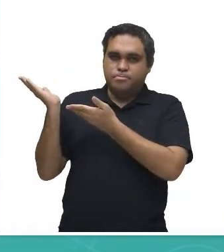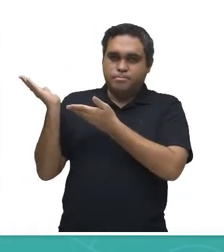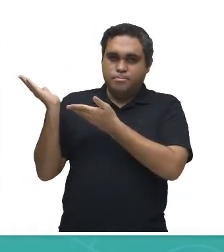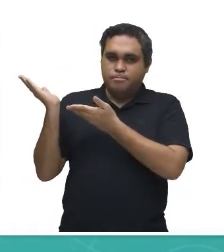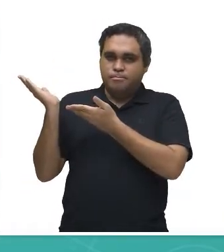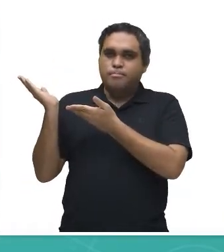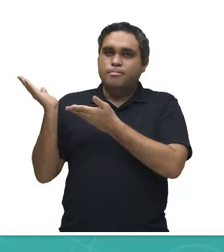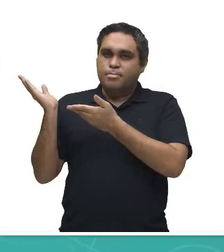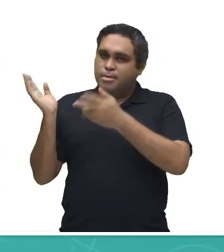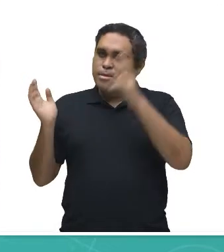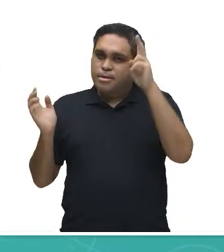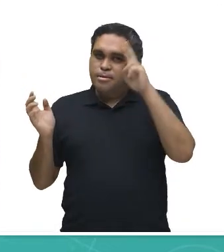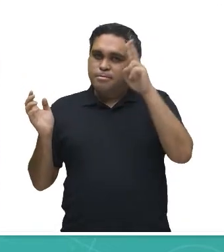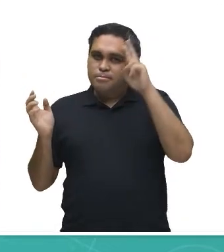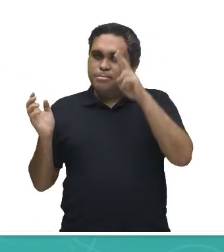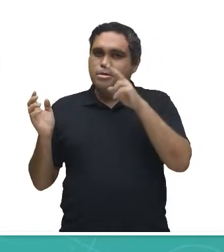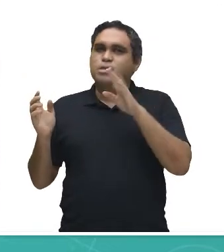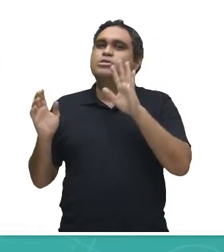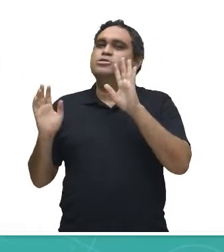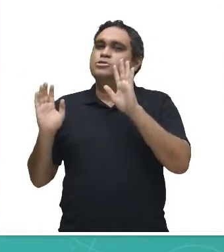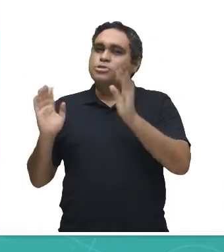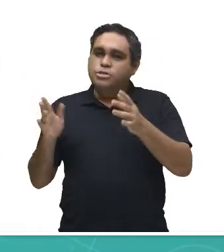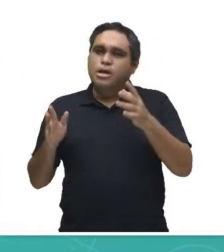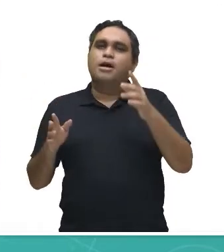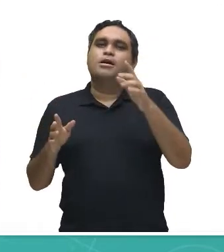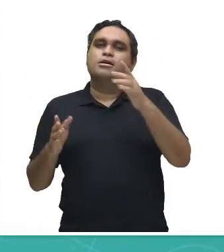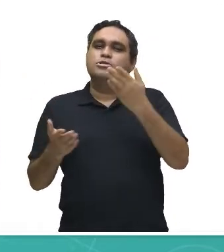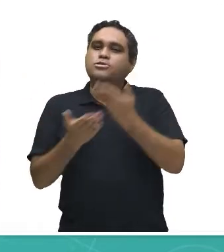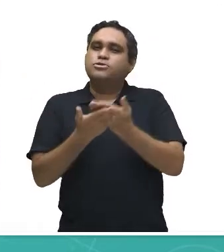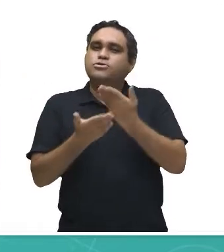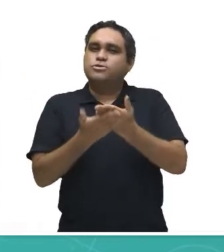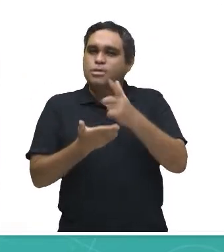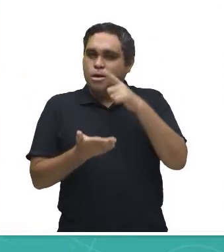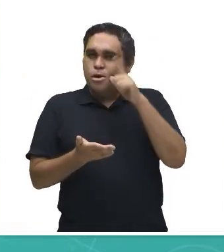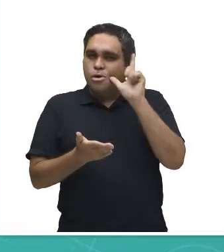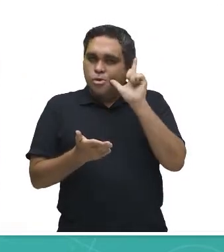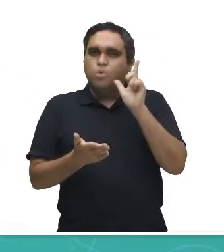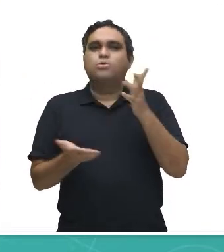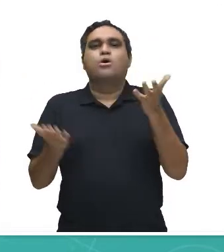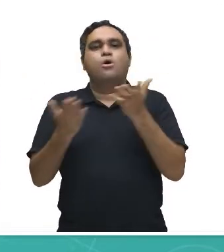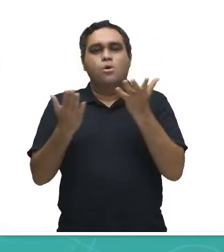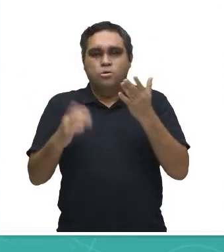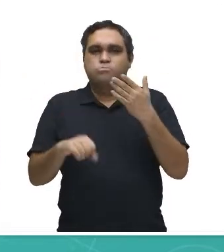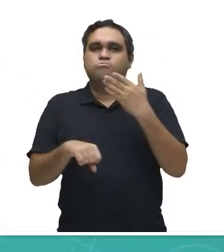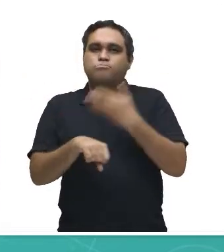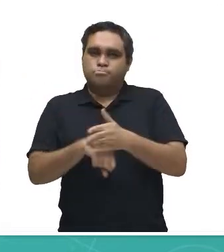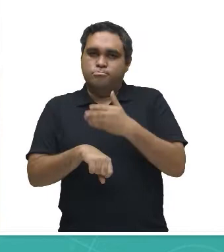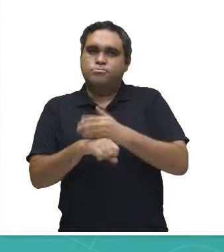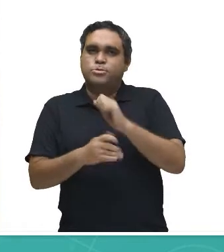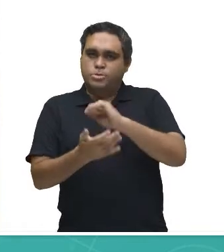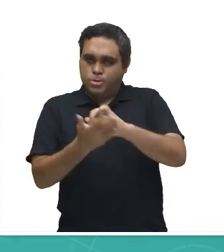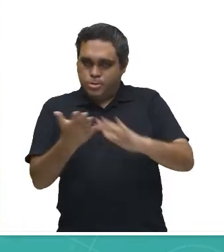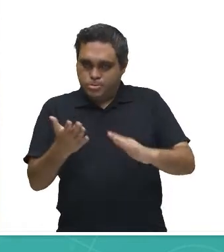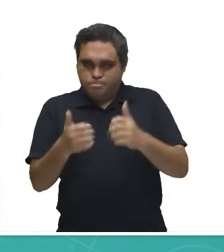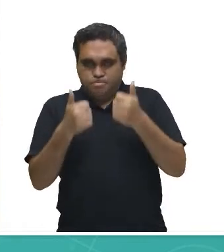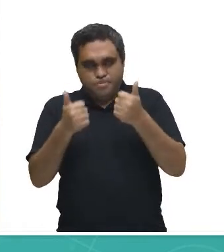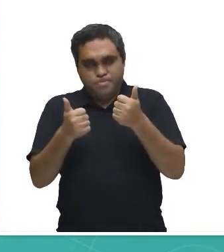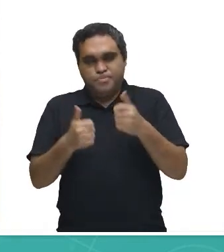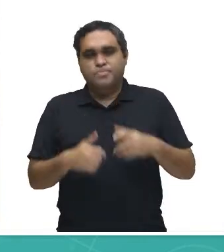Podem ver que é apenas tudo o que vocês já viram ontem, nós vamos colocar em prática hoje. Vamos lá então?